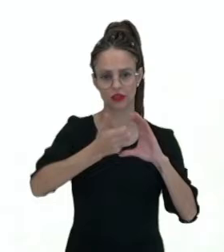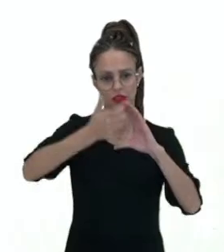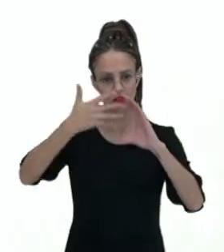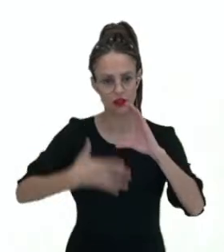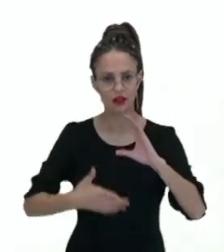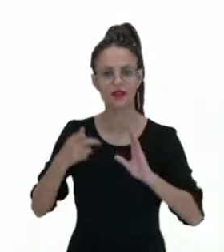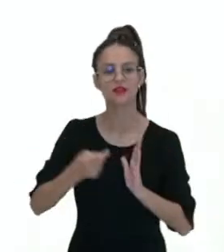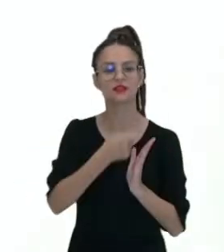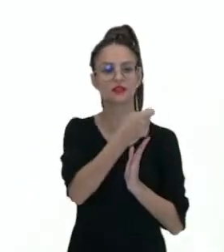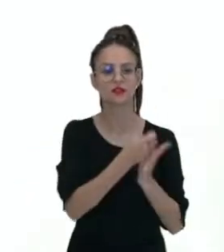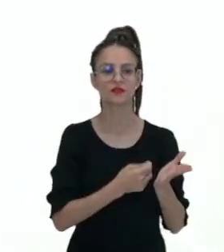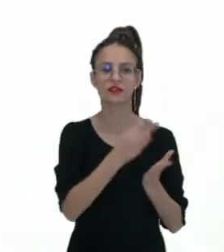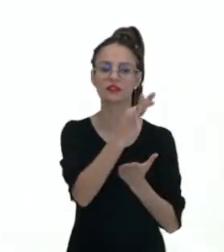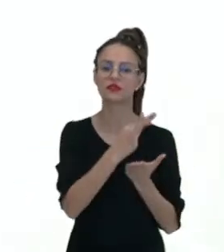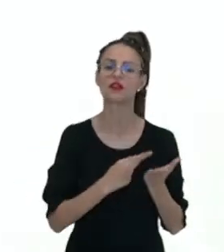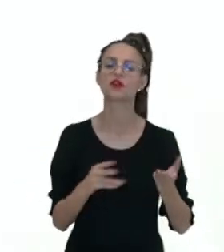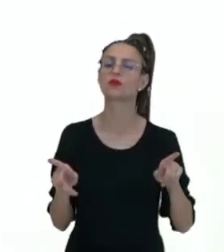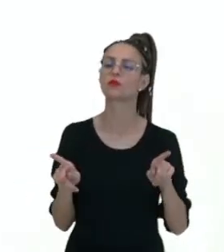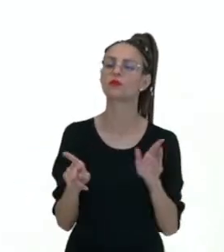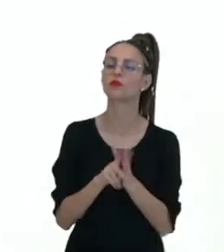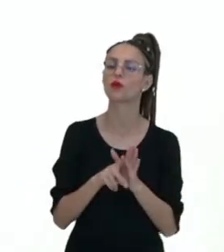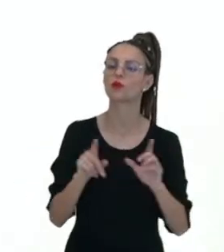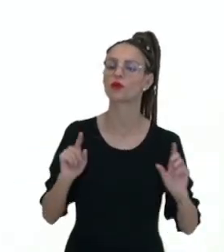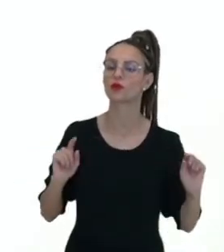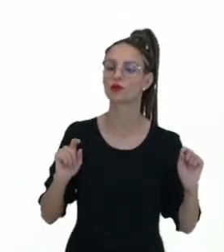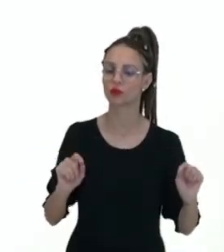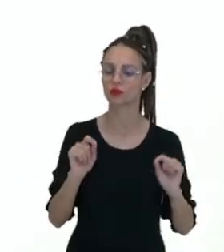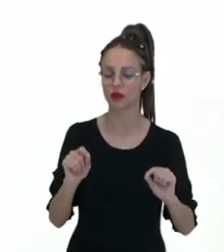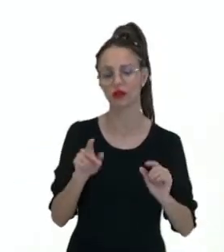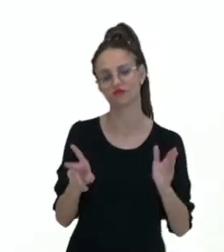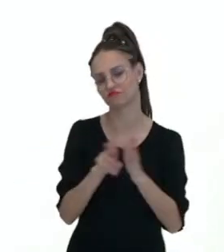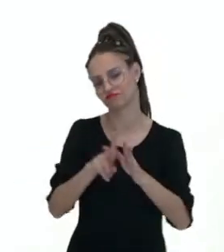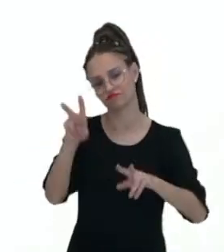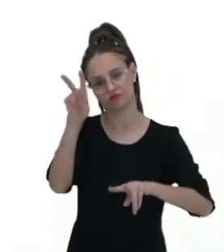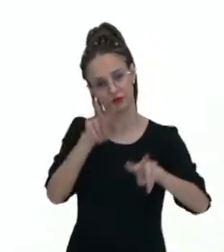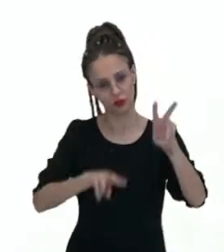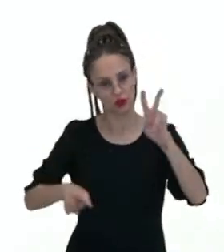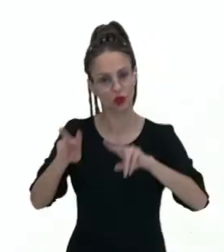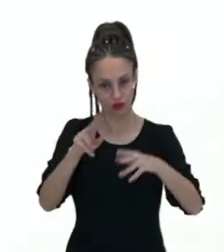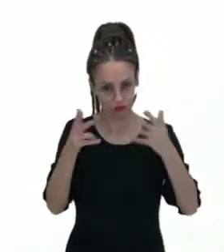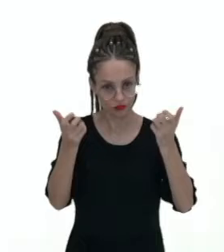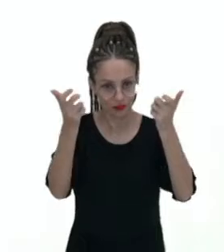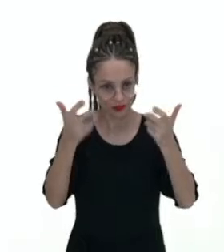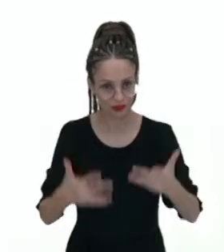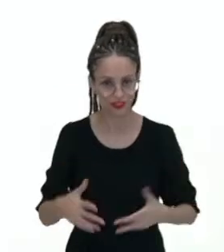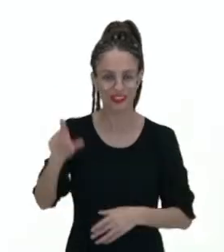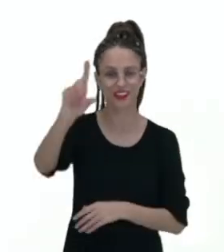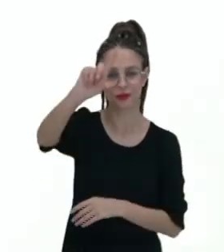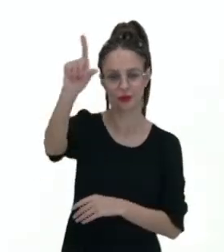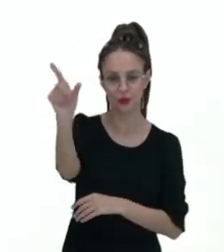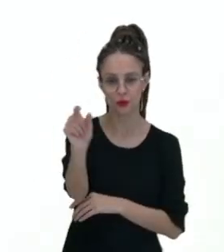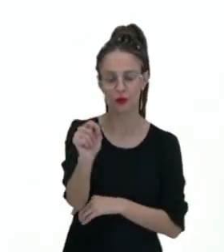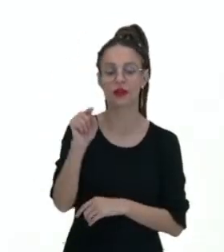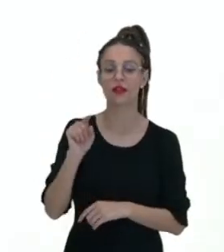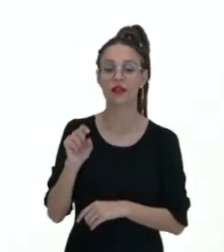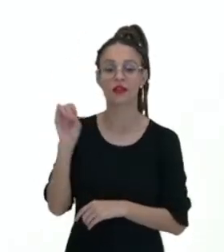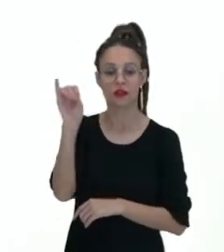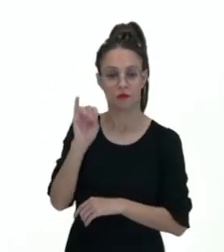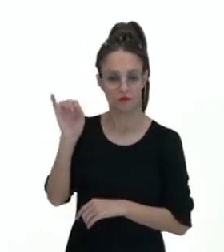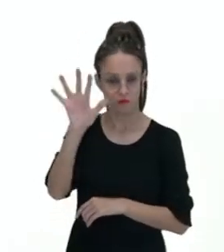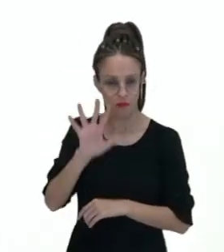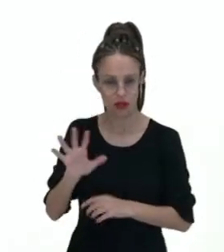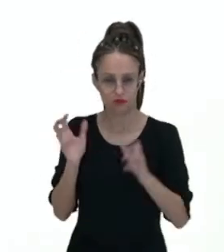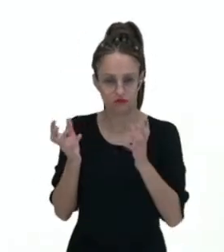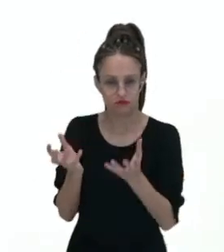escrevia textos que apelavam o quê? Para o símbolo visual, como bem nós vimos aqui a questão da lua. A imagem carregada